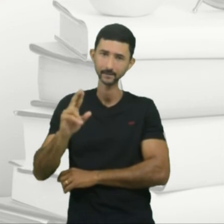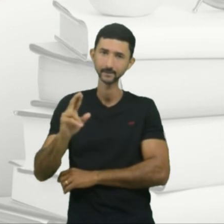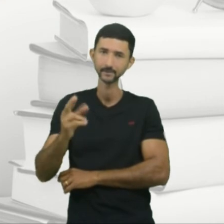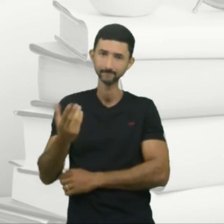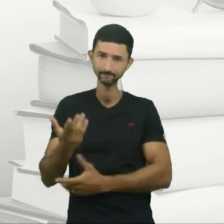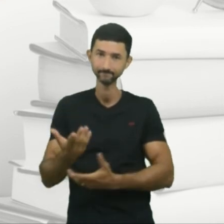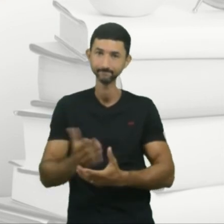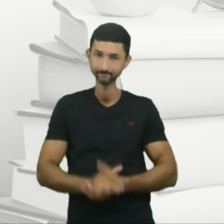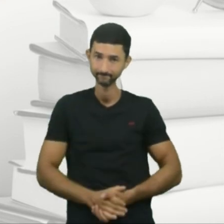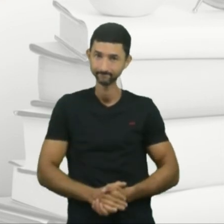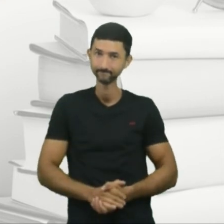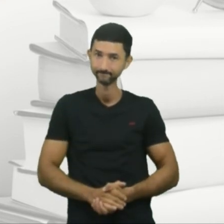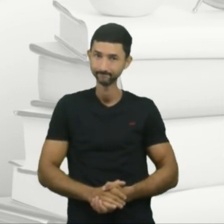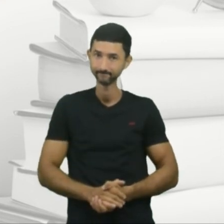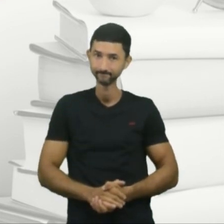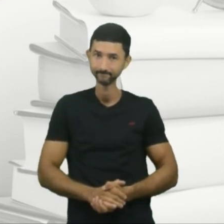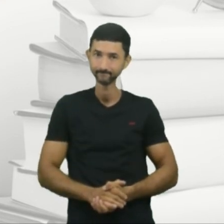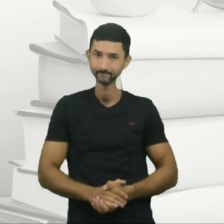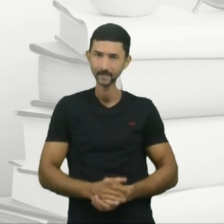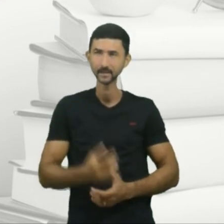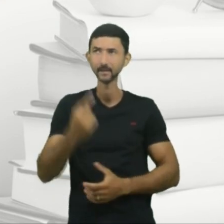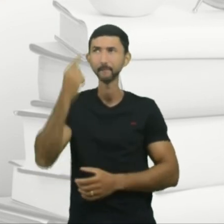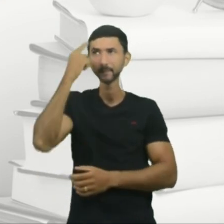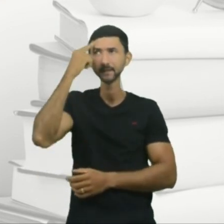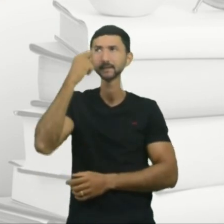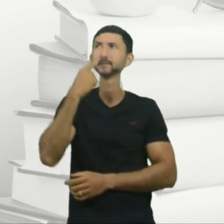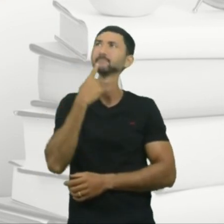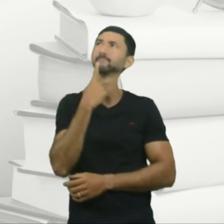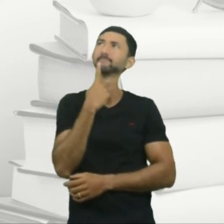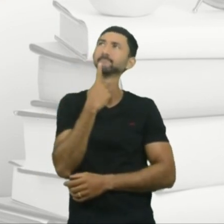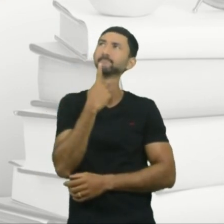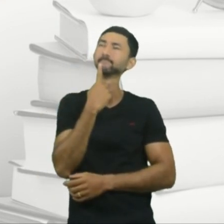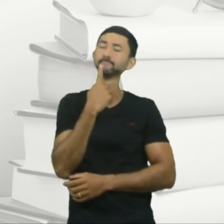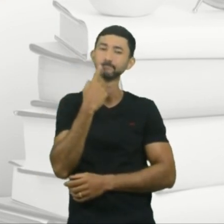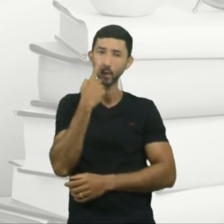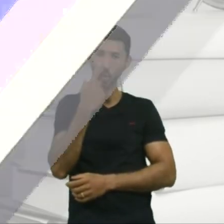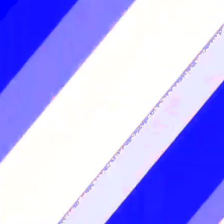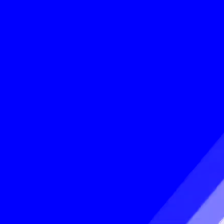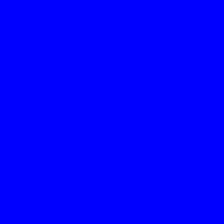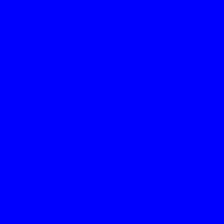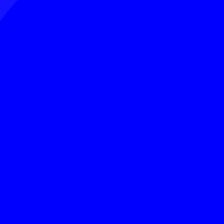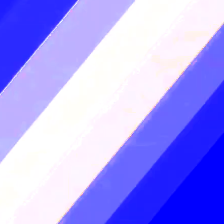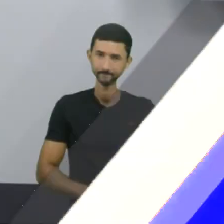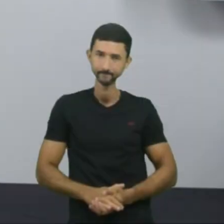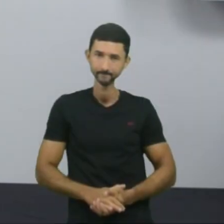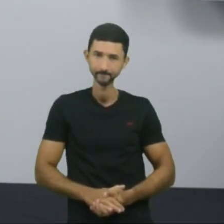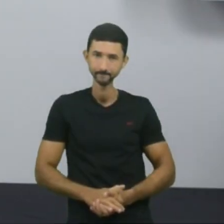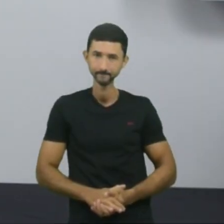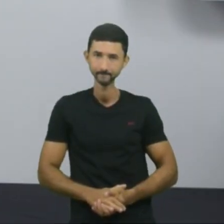R$16.890. Eu acho que vocês devem estar pensando assim como eu. Olhem aqui para mim.